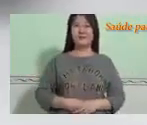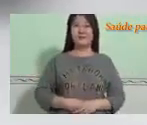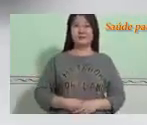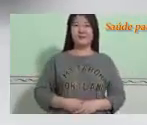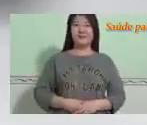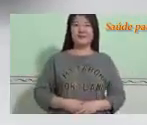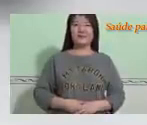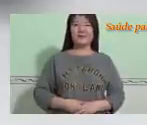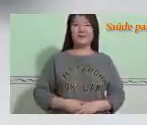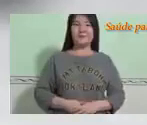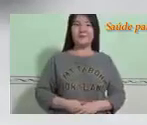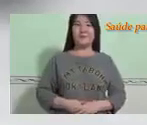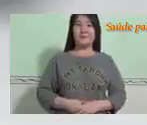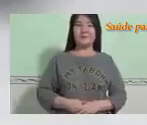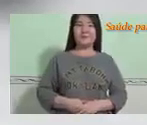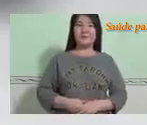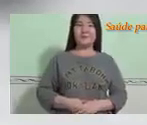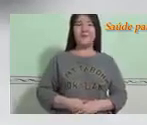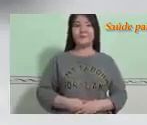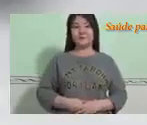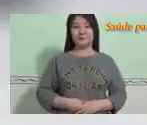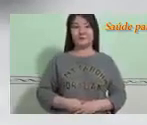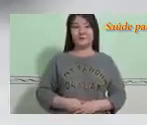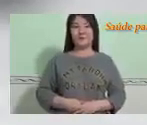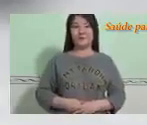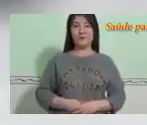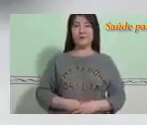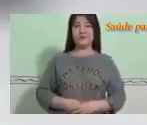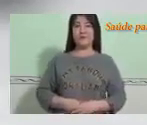que não tenham surgido sintomas.